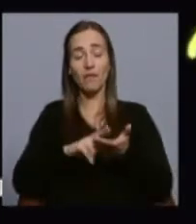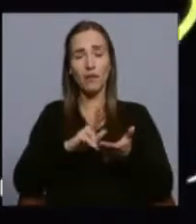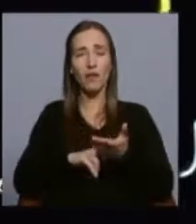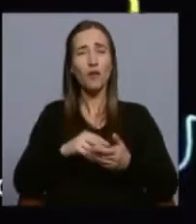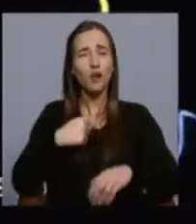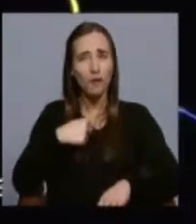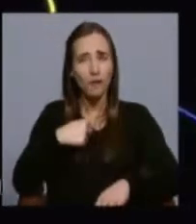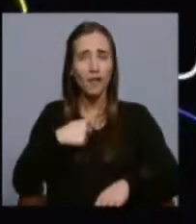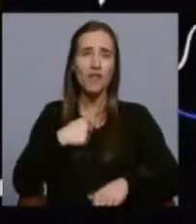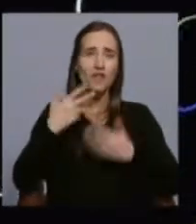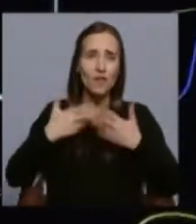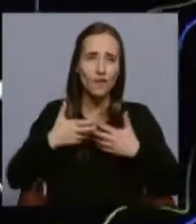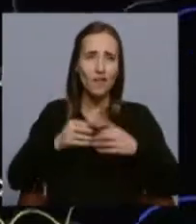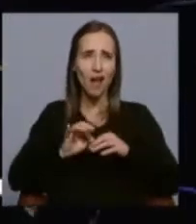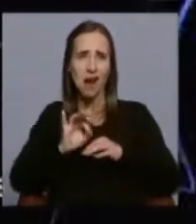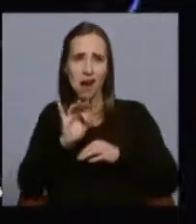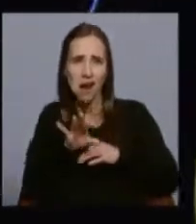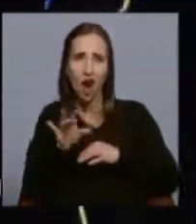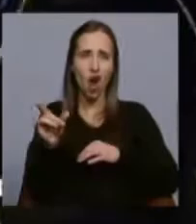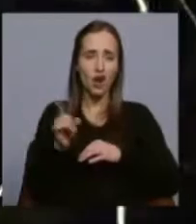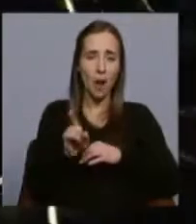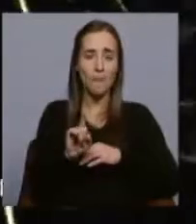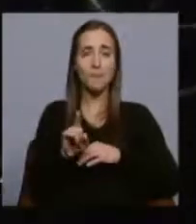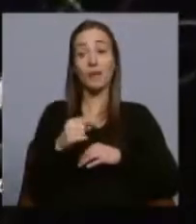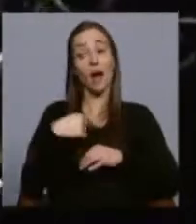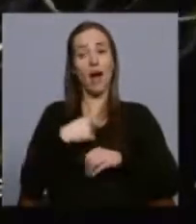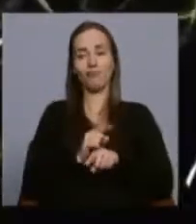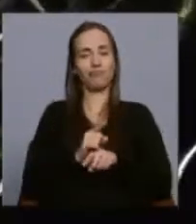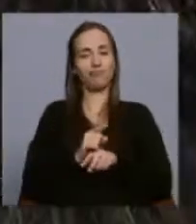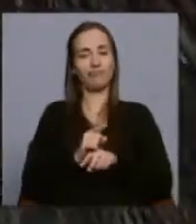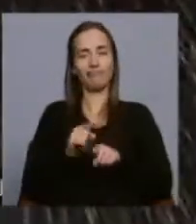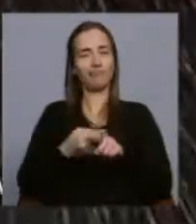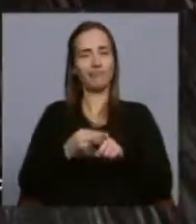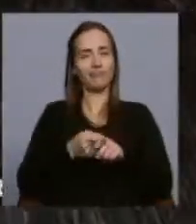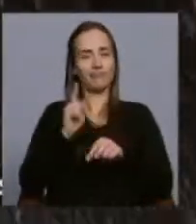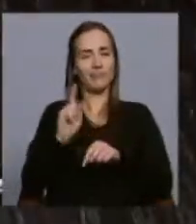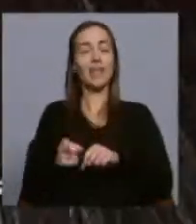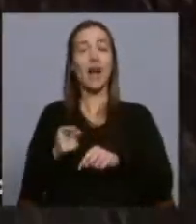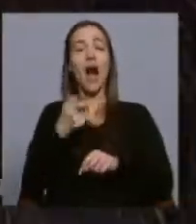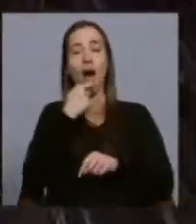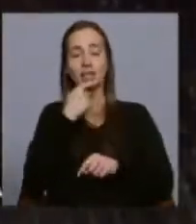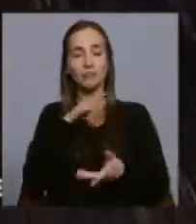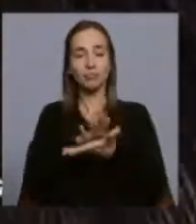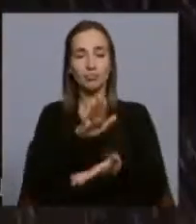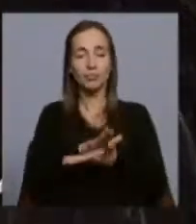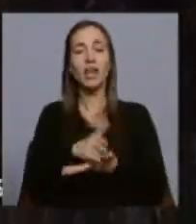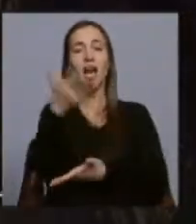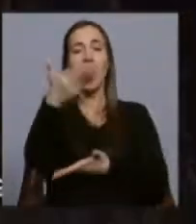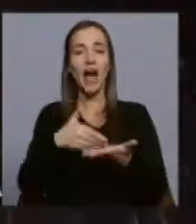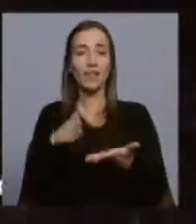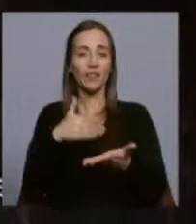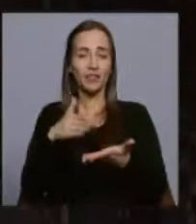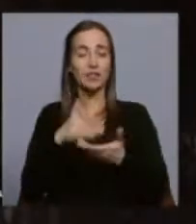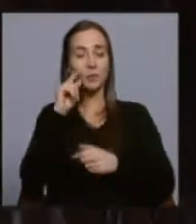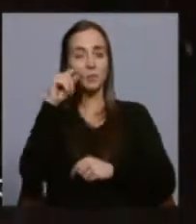hesitação em trazer estes estudos, mas a partir do momento em que fiquei logo atraído por elas. Mas a partir do momento em que é publicado numa revista da especialidade como é a Science Advances,